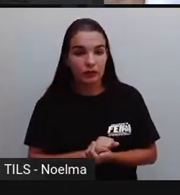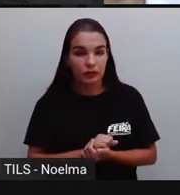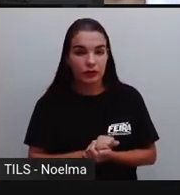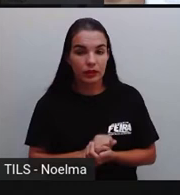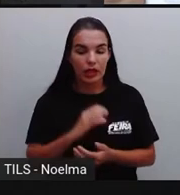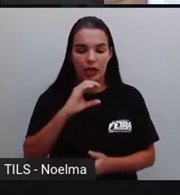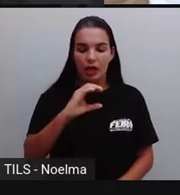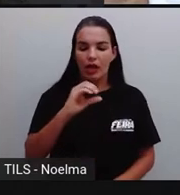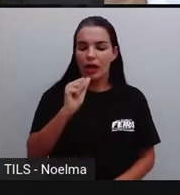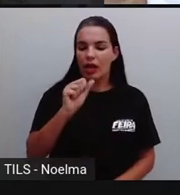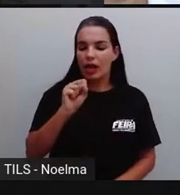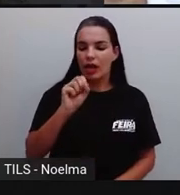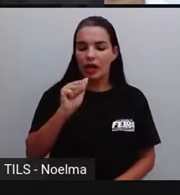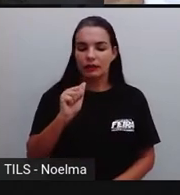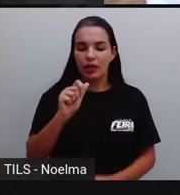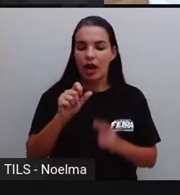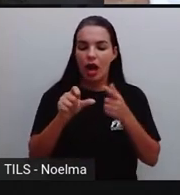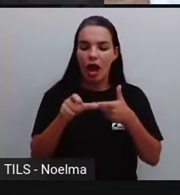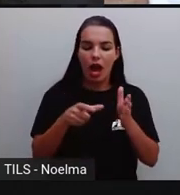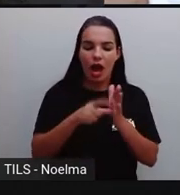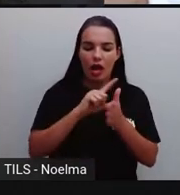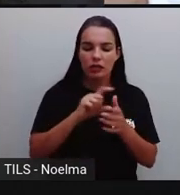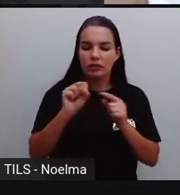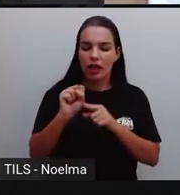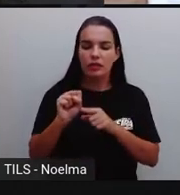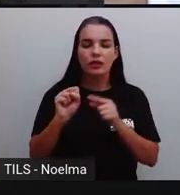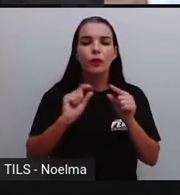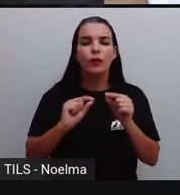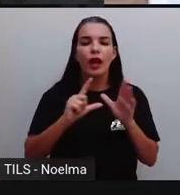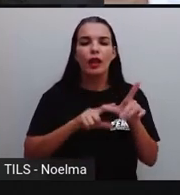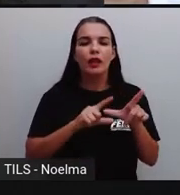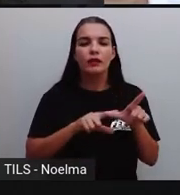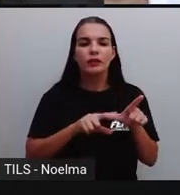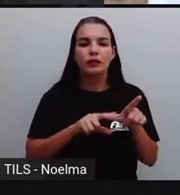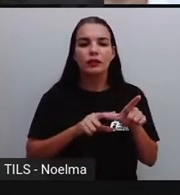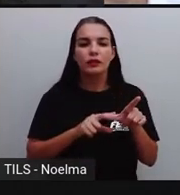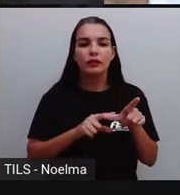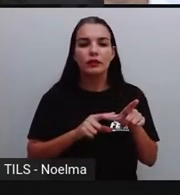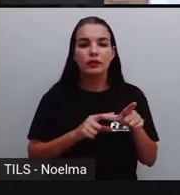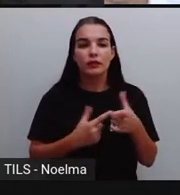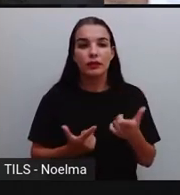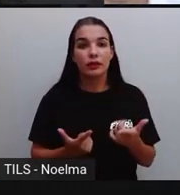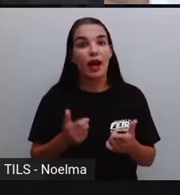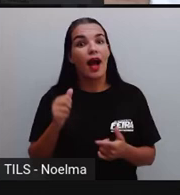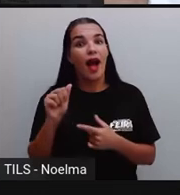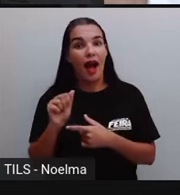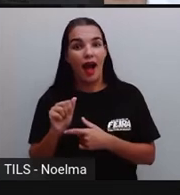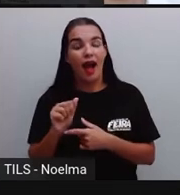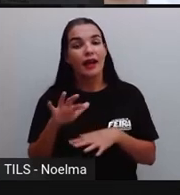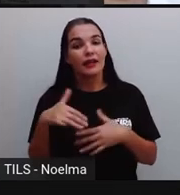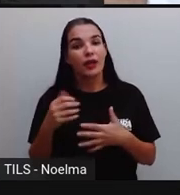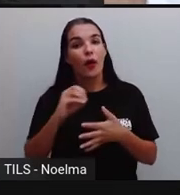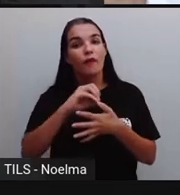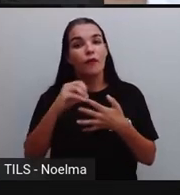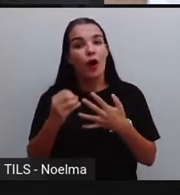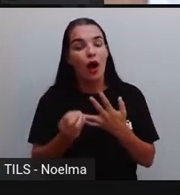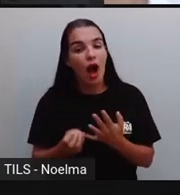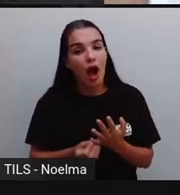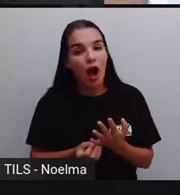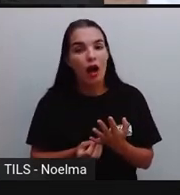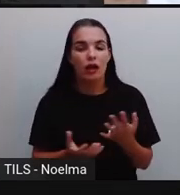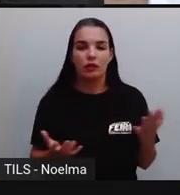palavra casa. Antes do si, qual é a letrinha que aparece? É a letra A. A letra A é